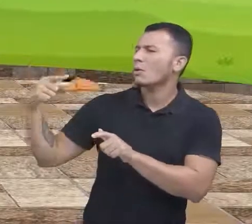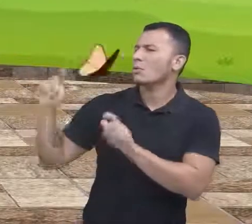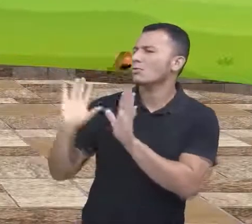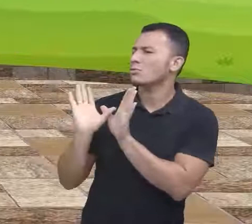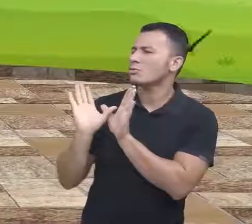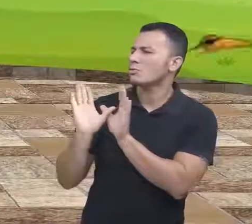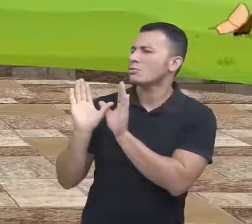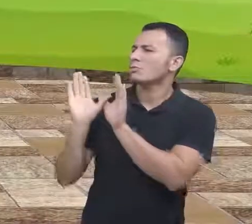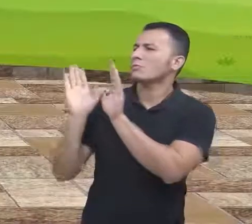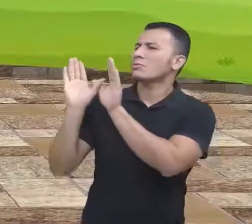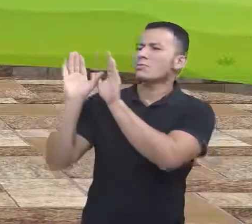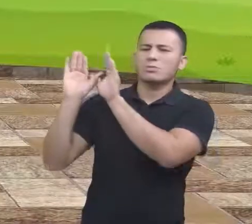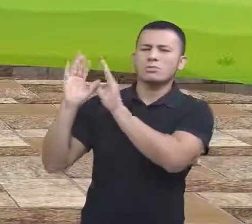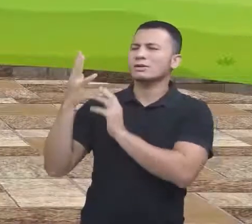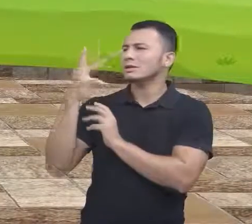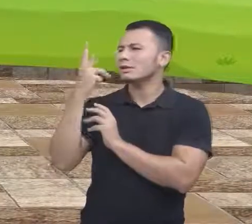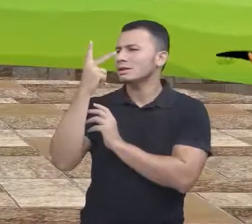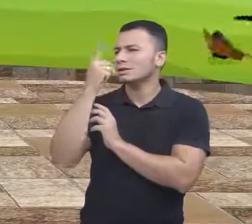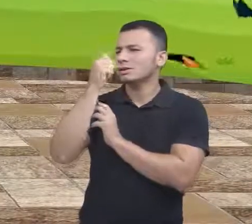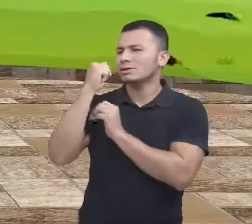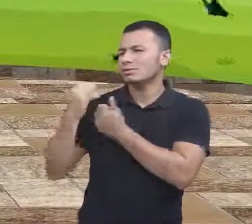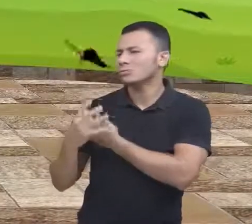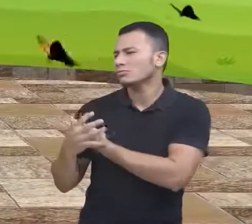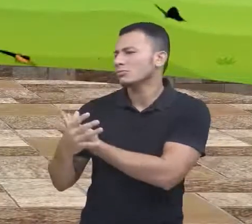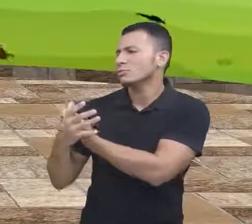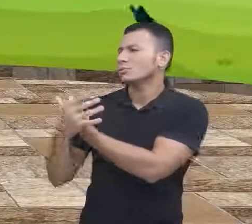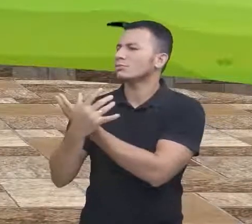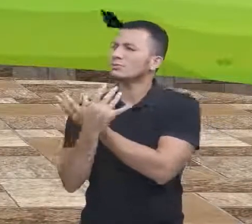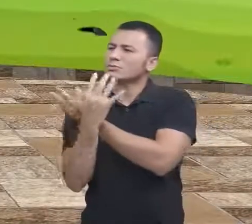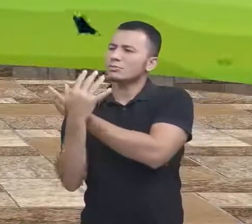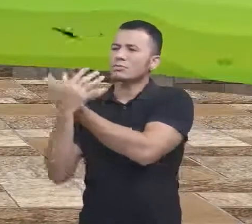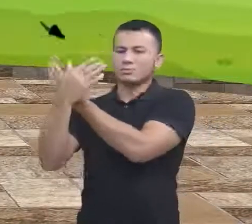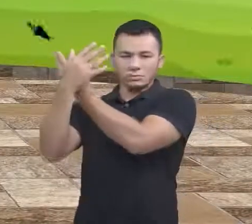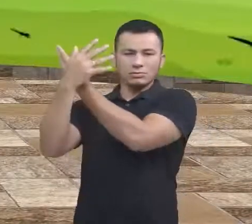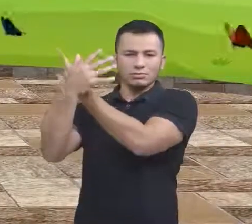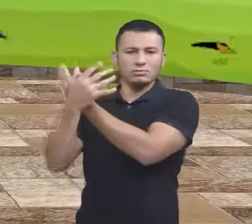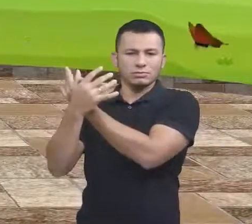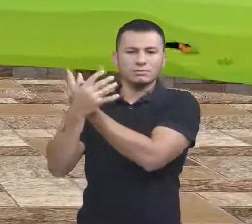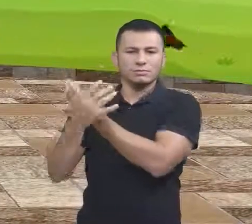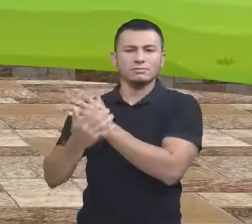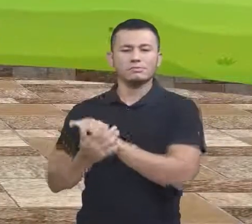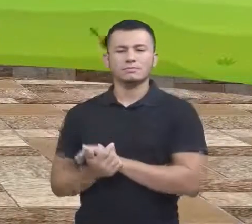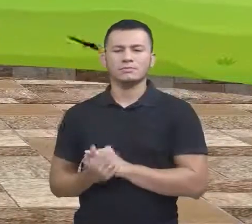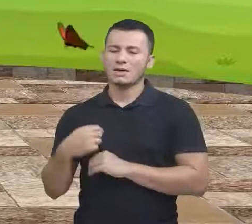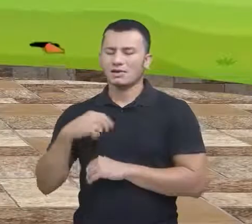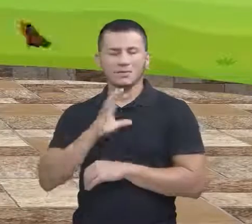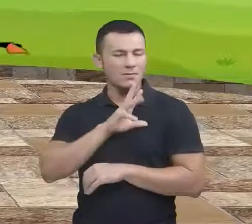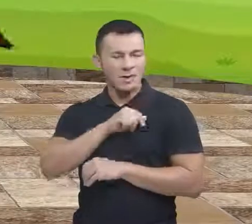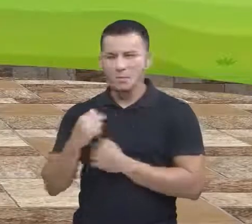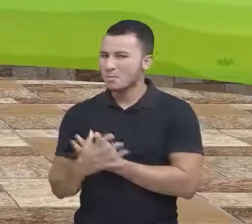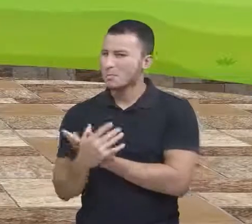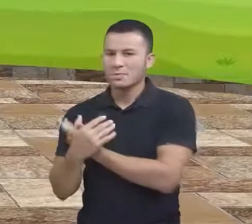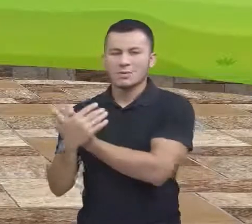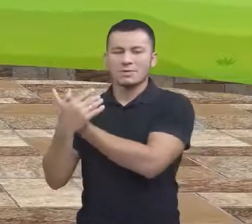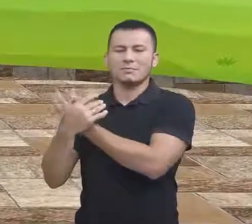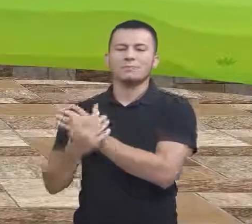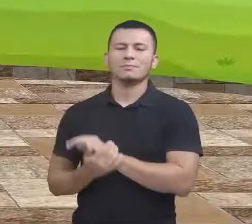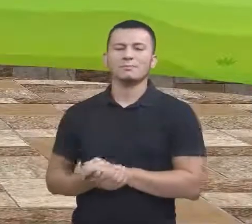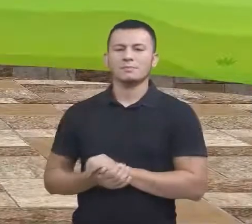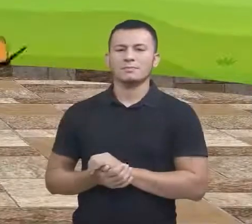borboletas Olha que lindas borboletas voando lindo né Eu amo borboletas